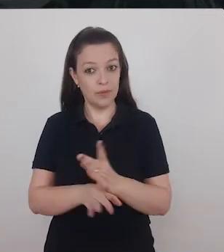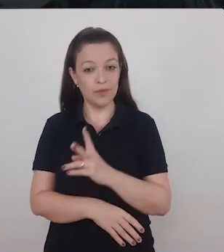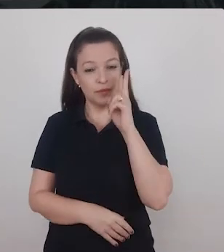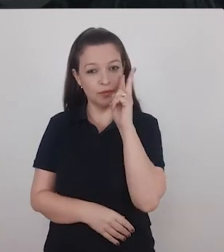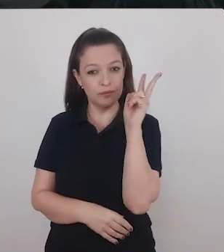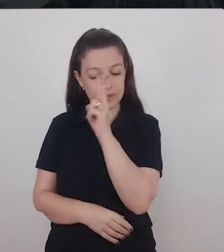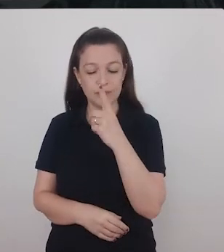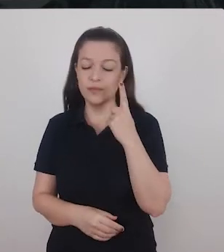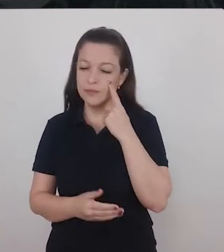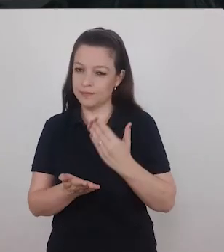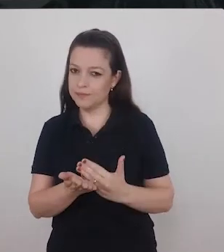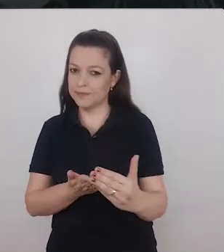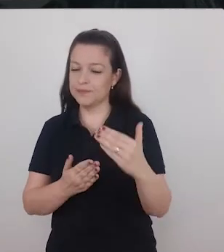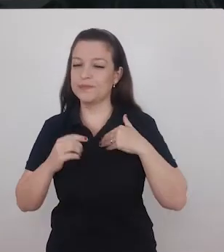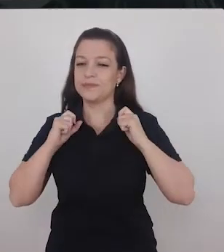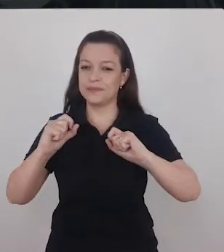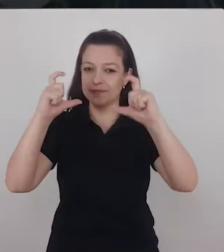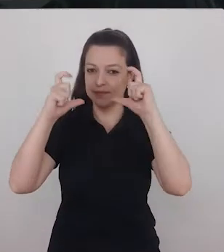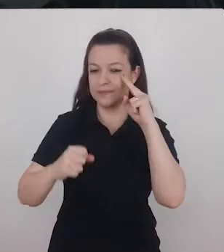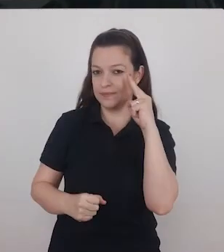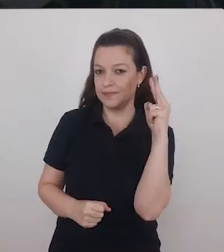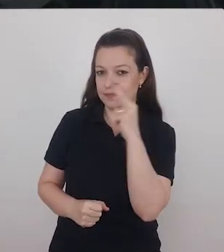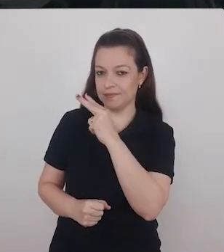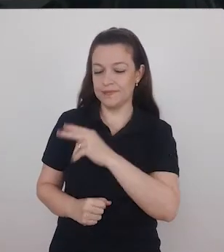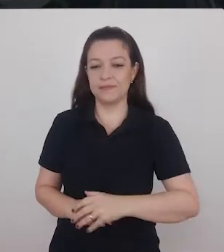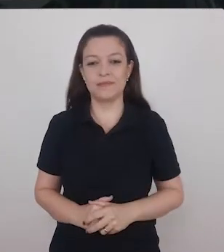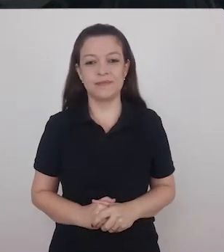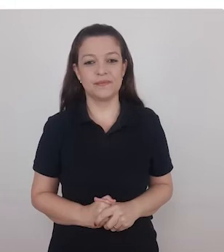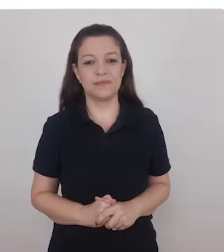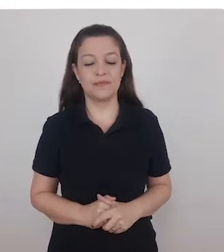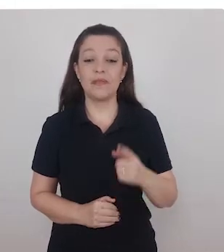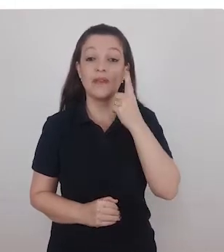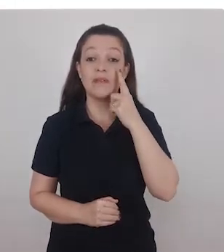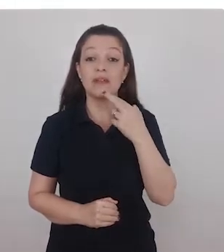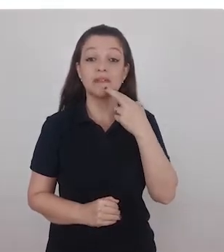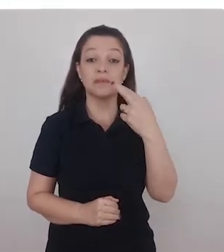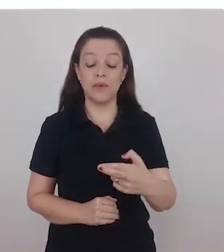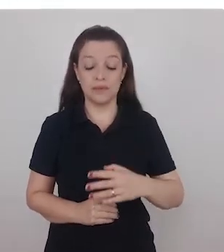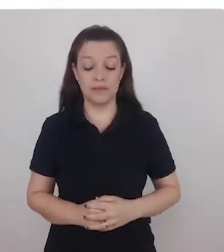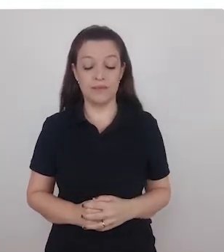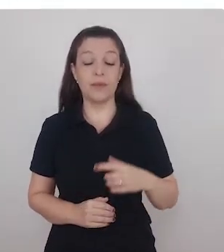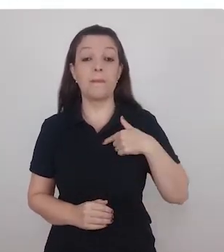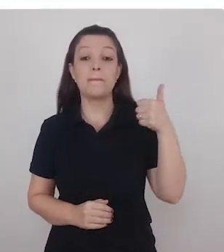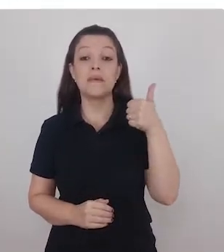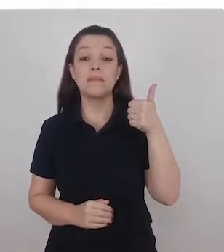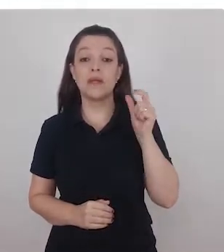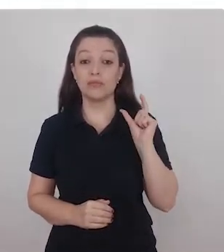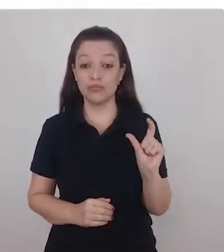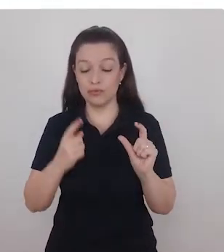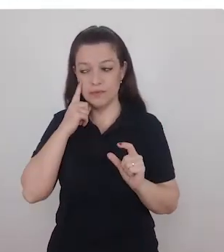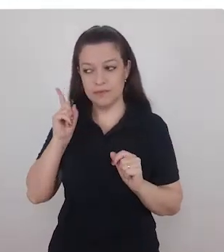Pronto? Então vamos lá. Prestem atenção lá na tela, na resposta. Primeiro esse. Qual é o